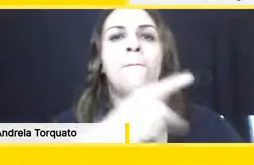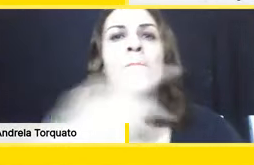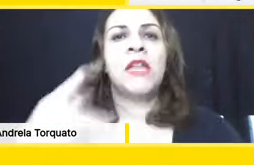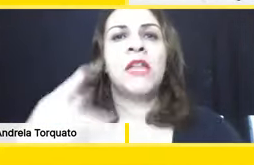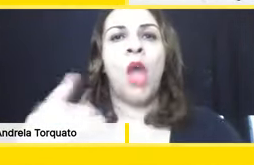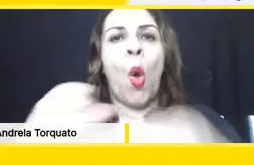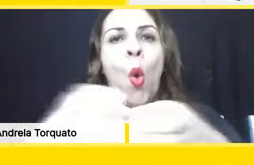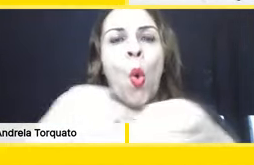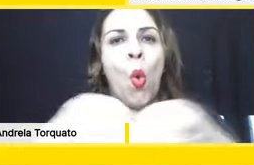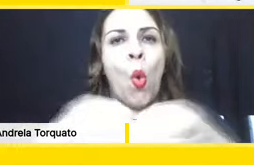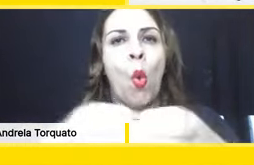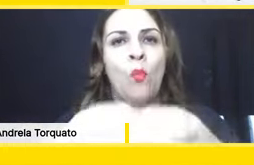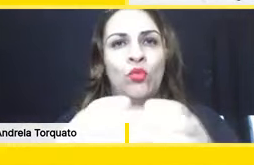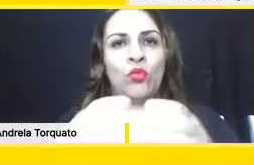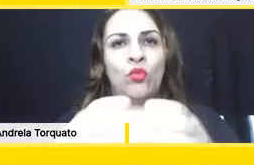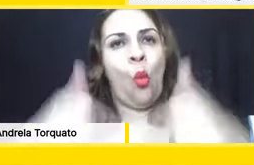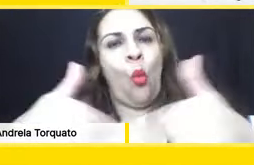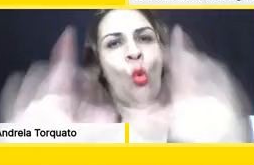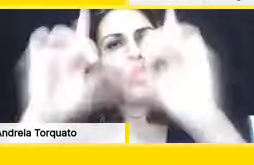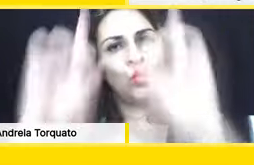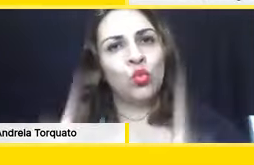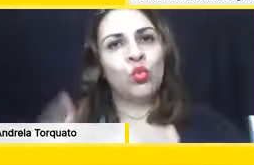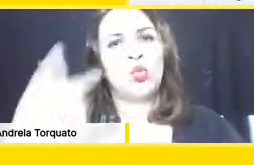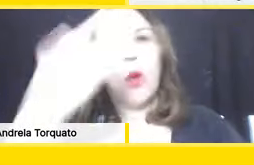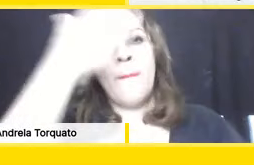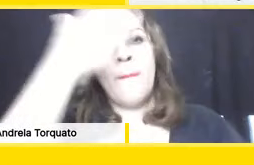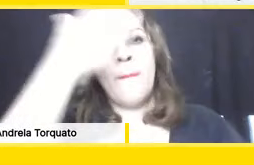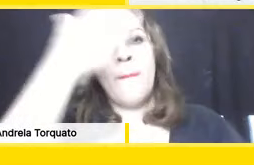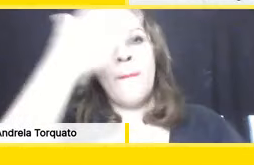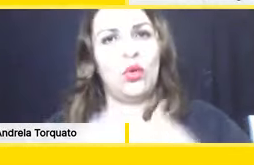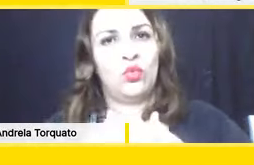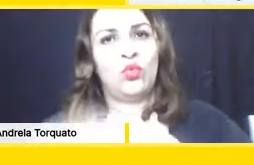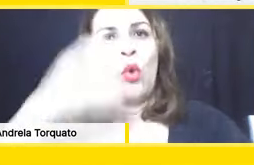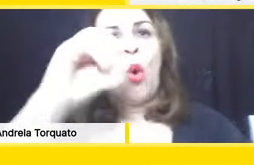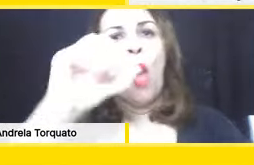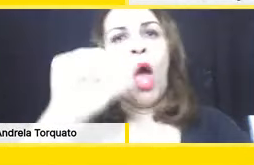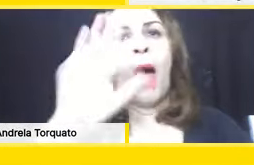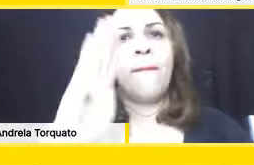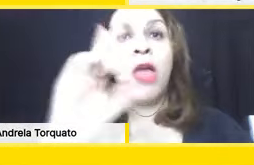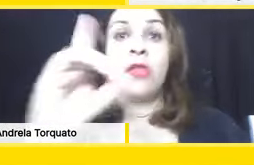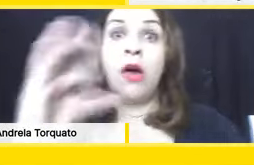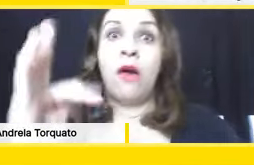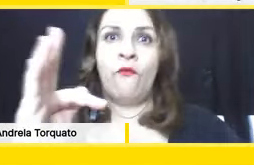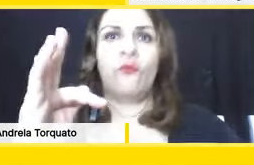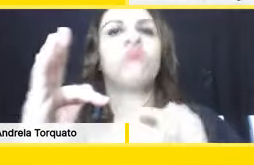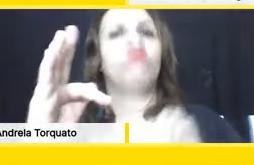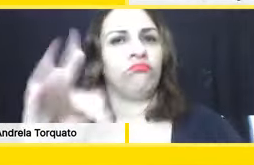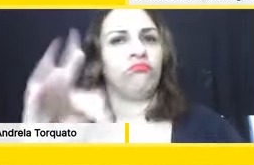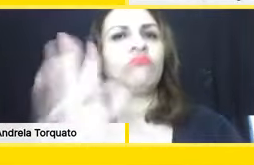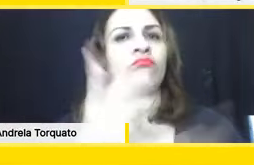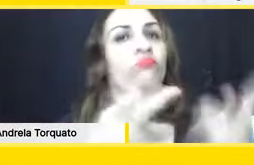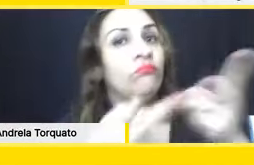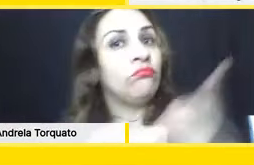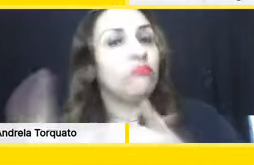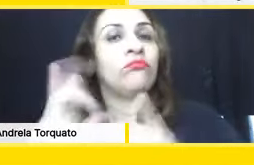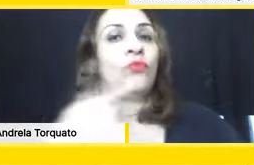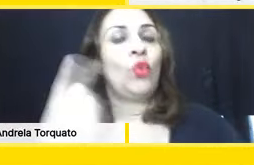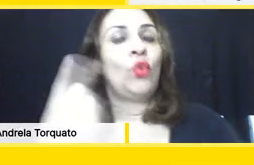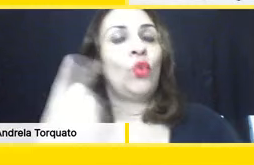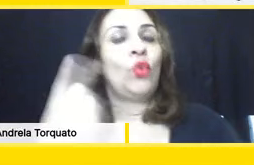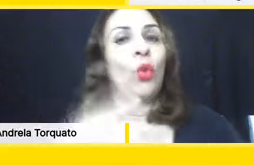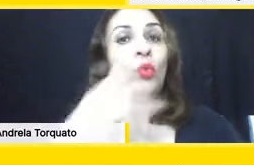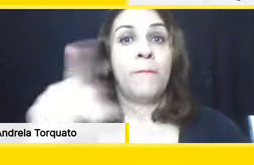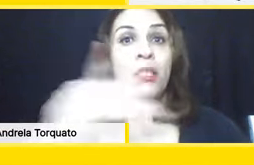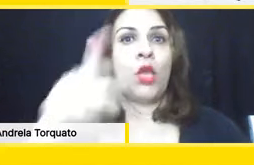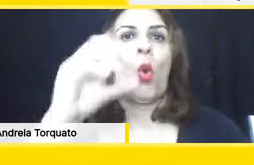de Defesa dos Direitos da Pessoa com Autismo, da OAB aqui do DF. Fomos convidados pelo nosso presidente, doutor